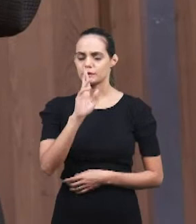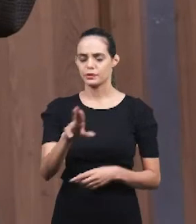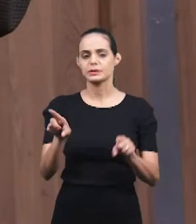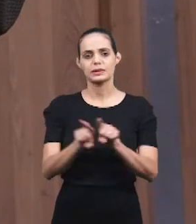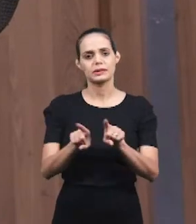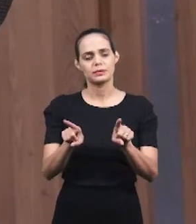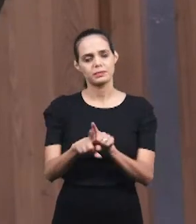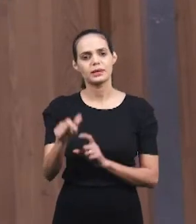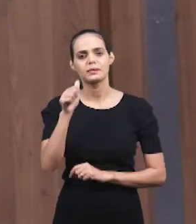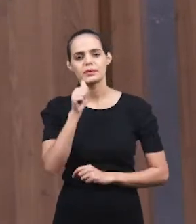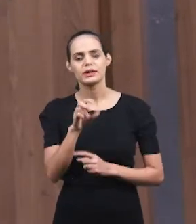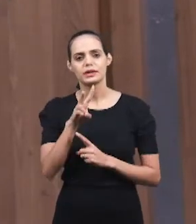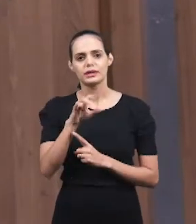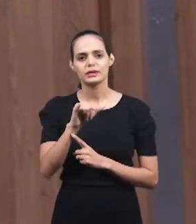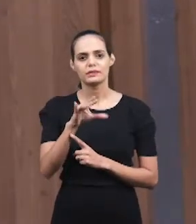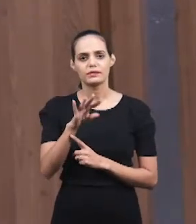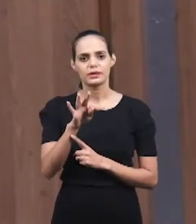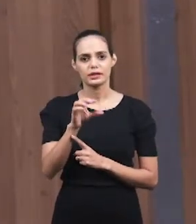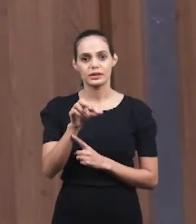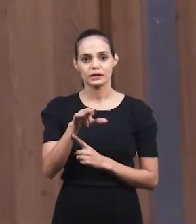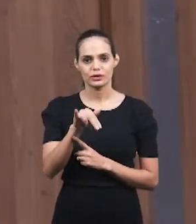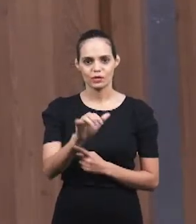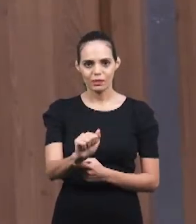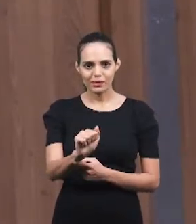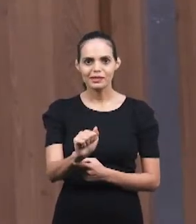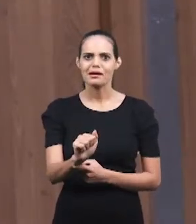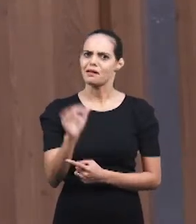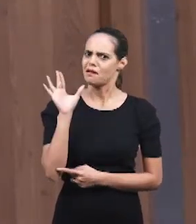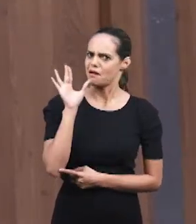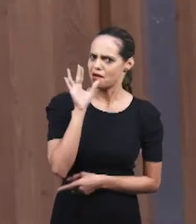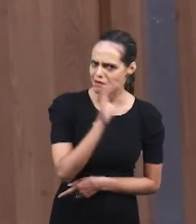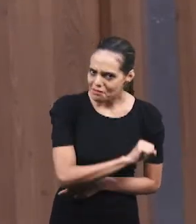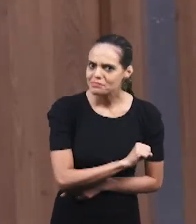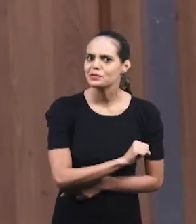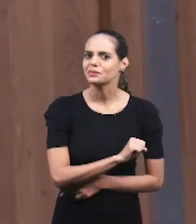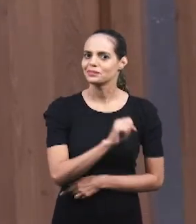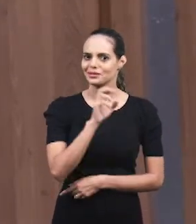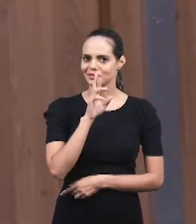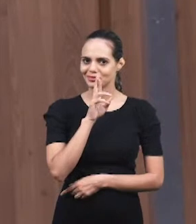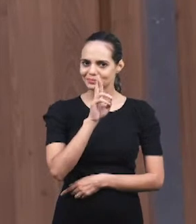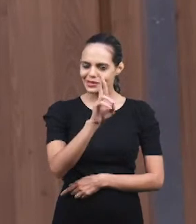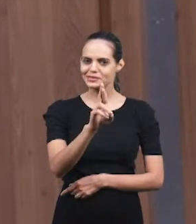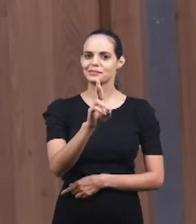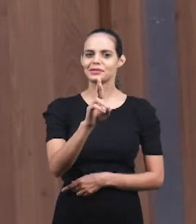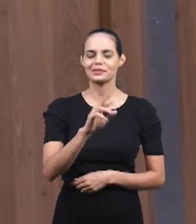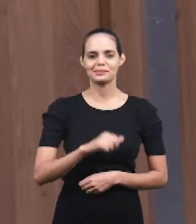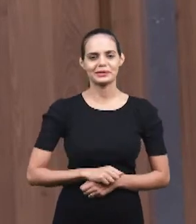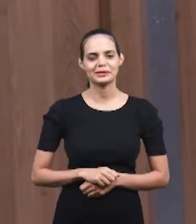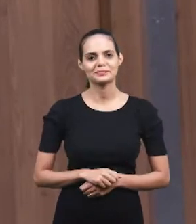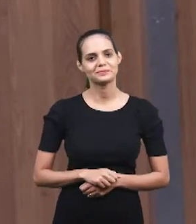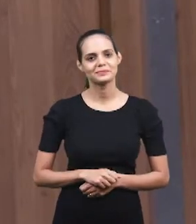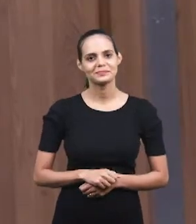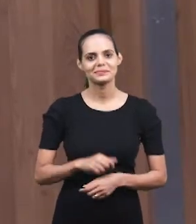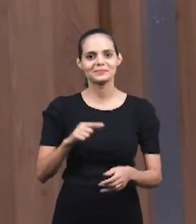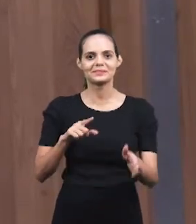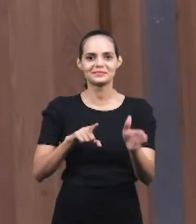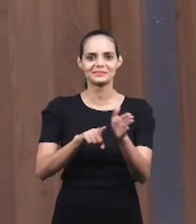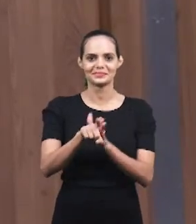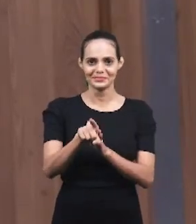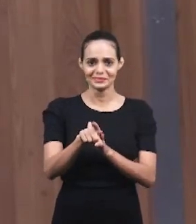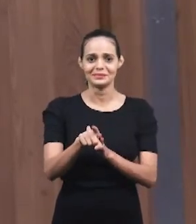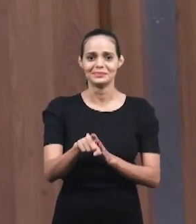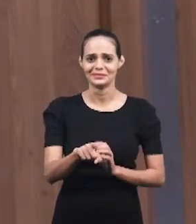a Victória, nós vimos ali a rapidez com que ela respondeu ali a pergunta, que